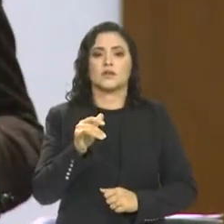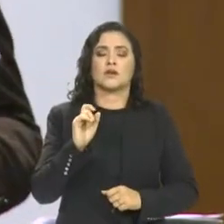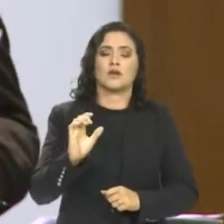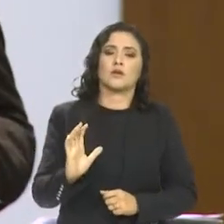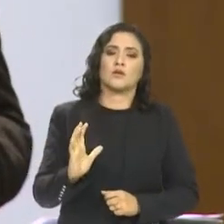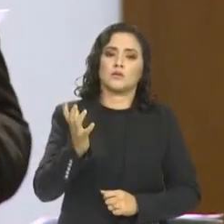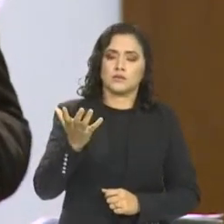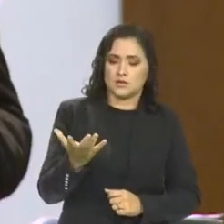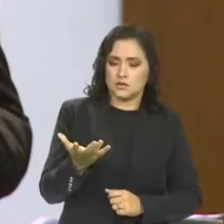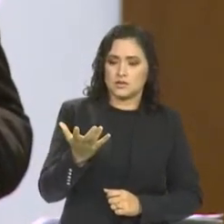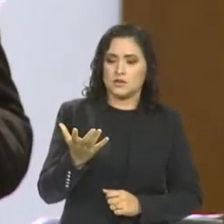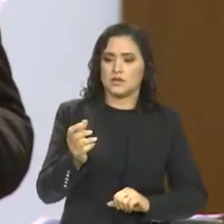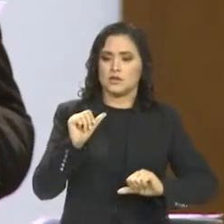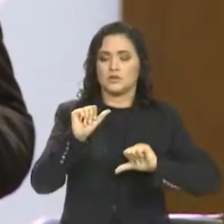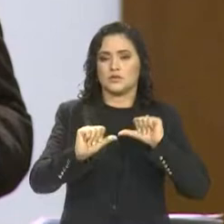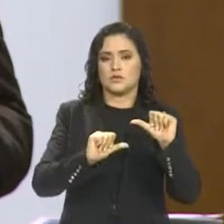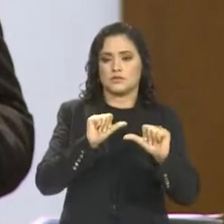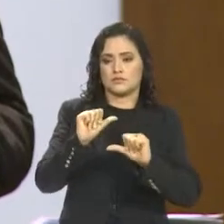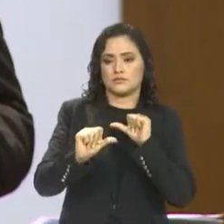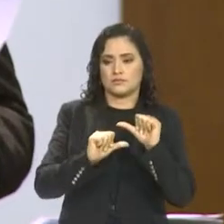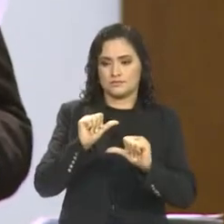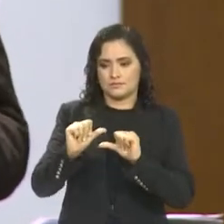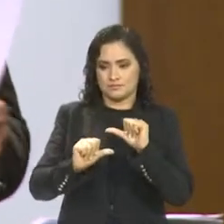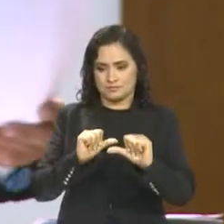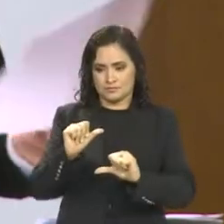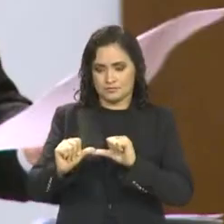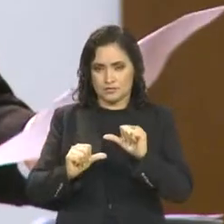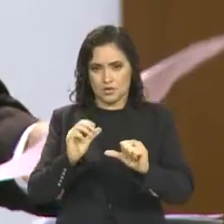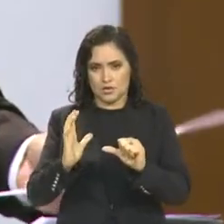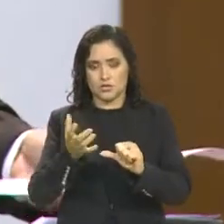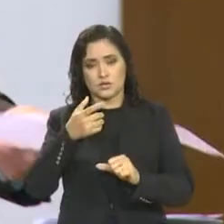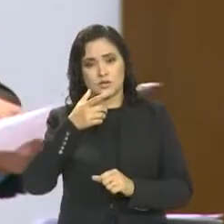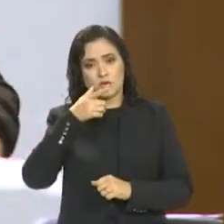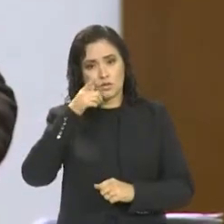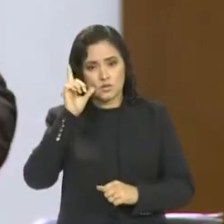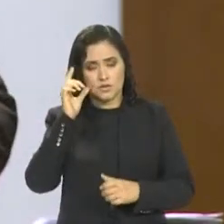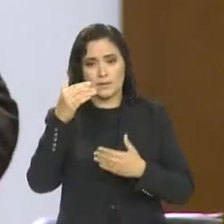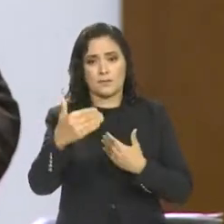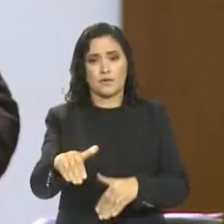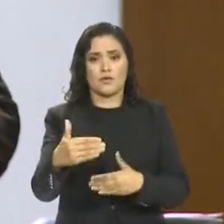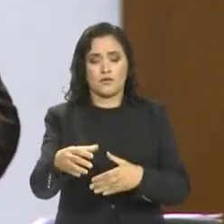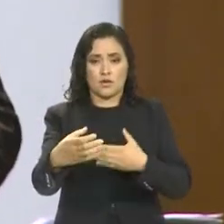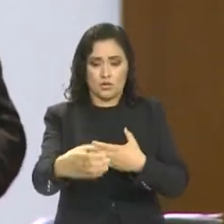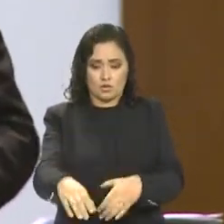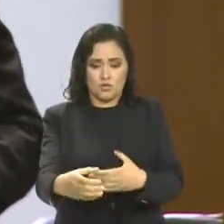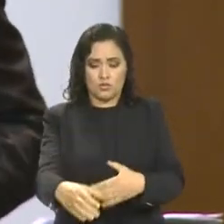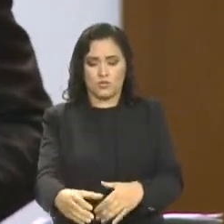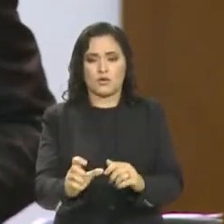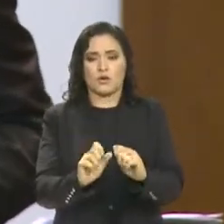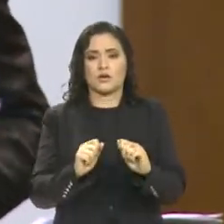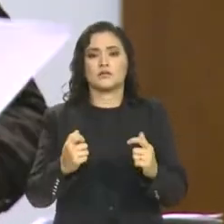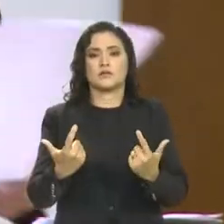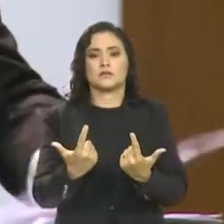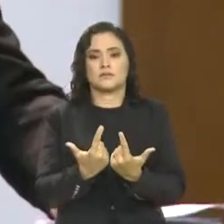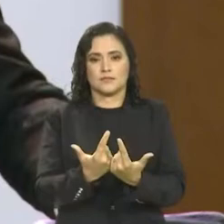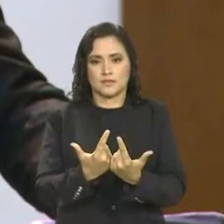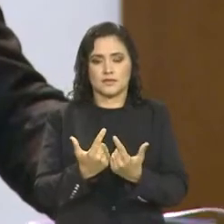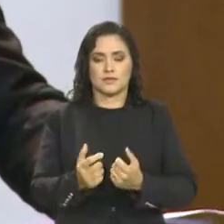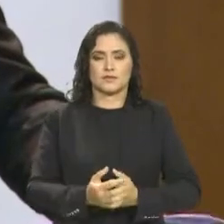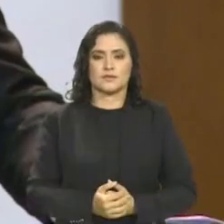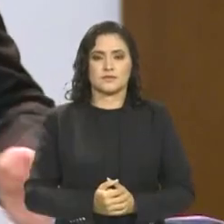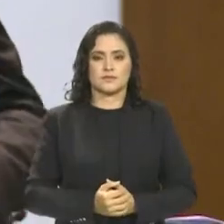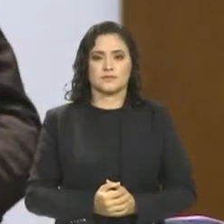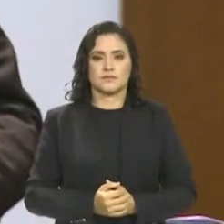às alterações que ocorreram, que aconteceram ontem na realização da prova da Assembleia Legislativa do Estado do Maranhão.